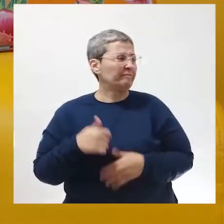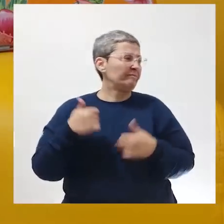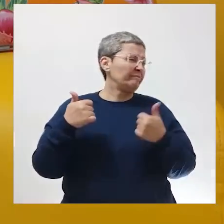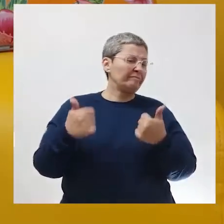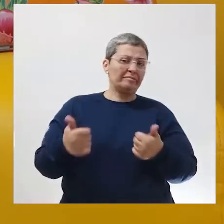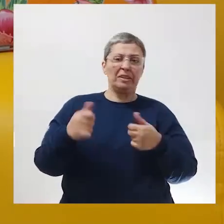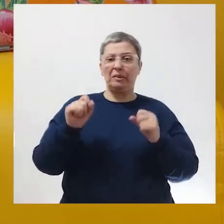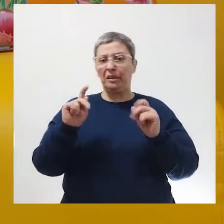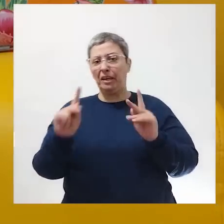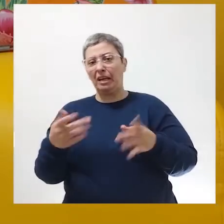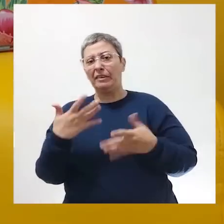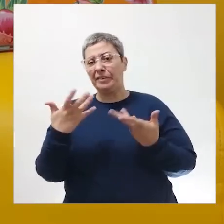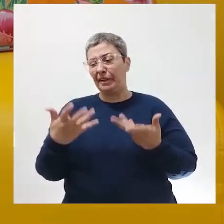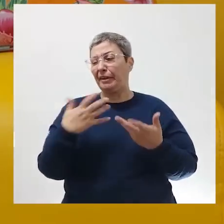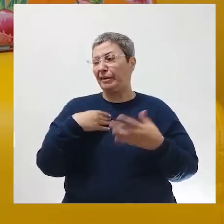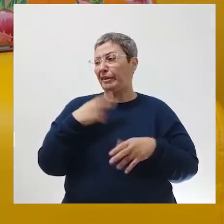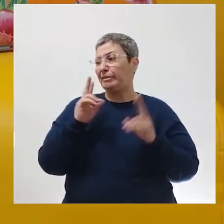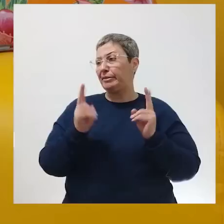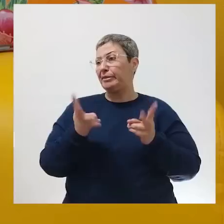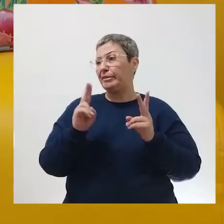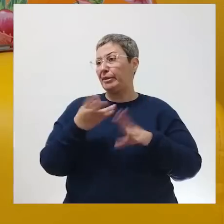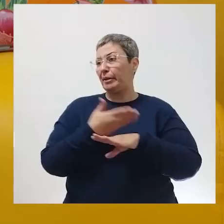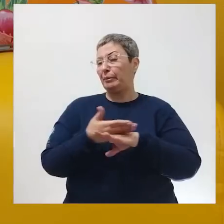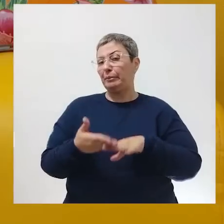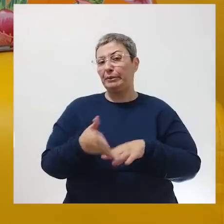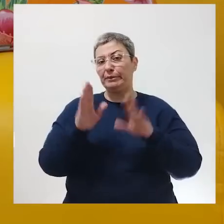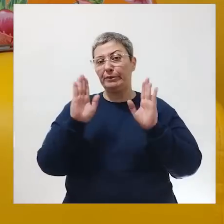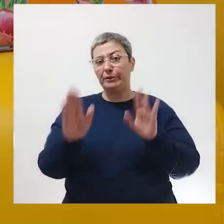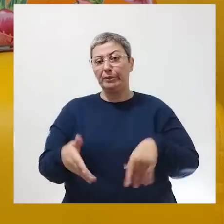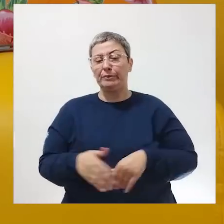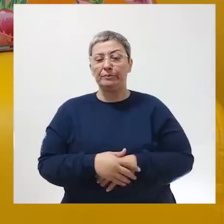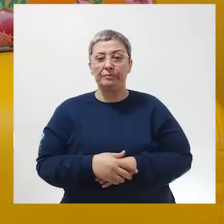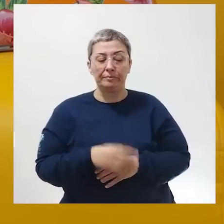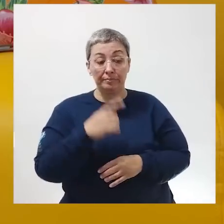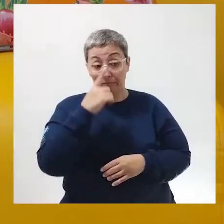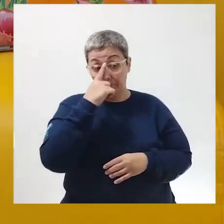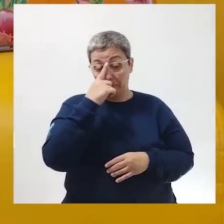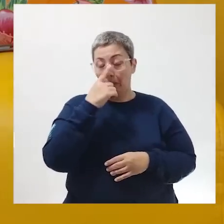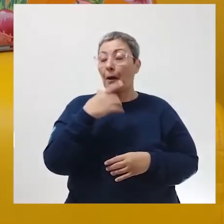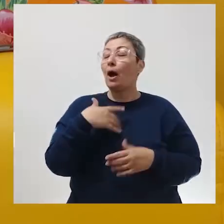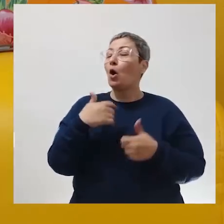ai. Vou querer o de sempre mesmo.